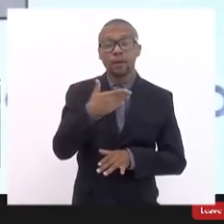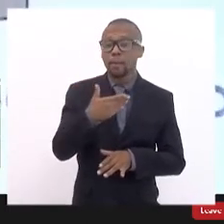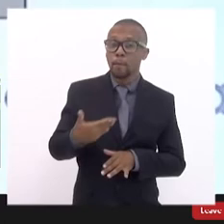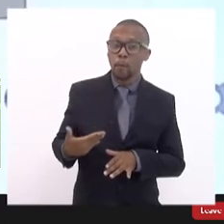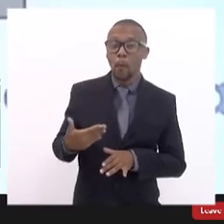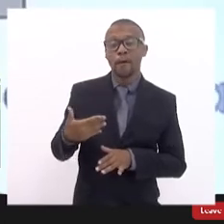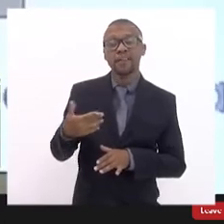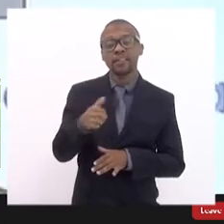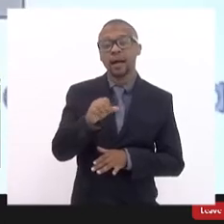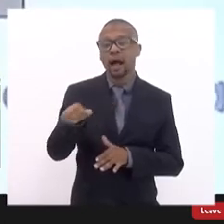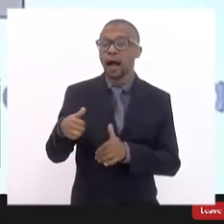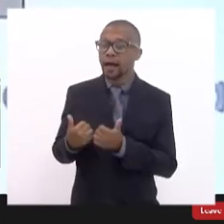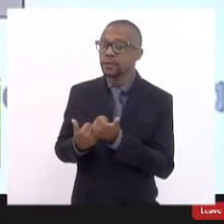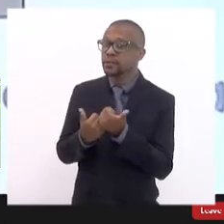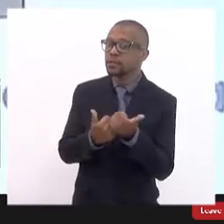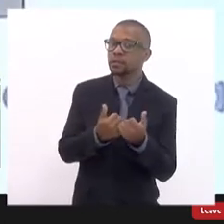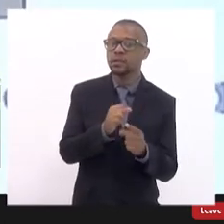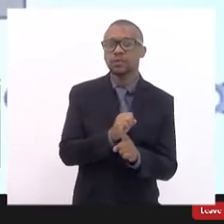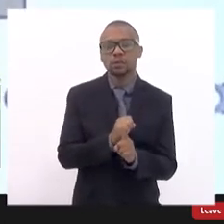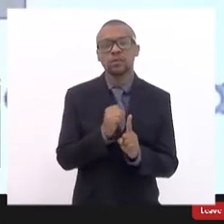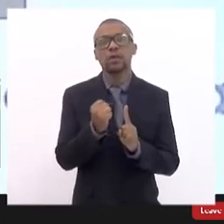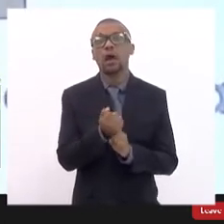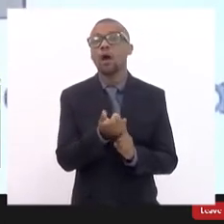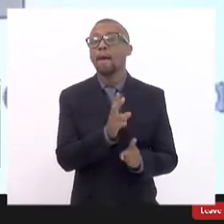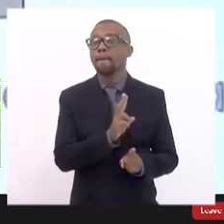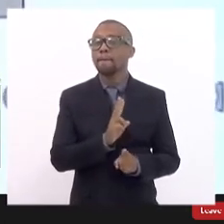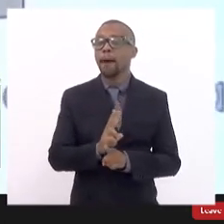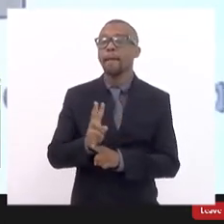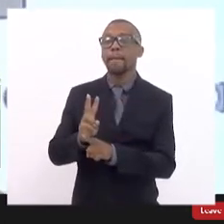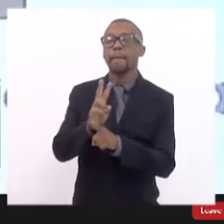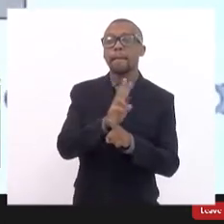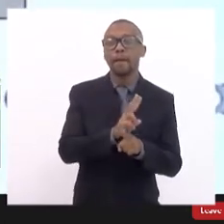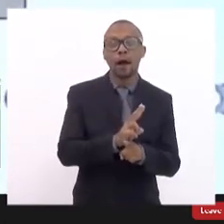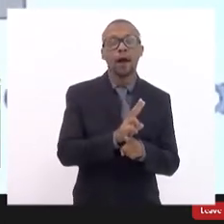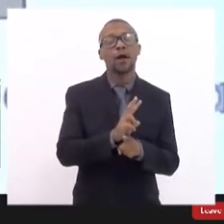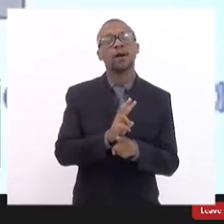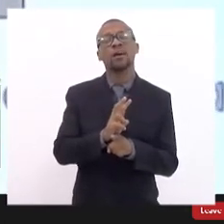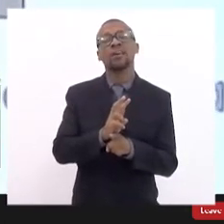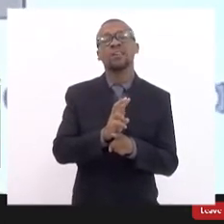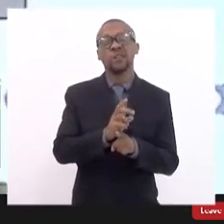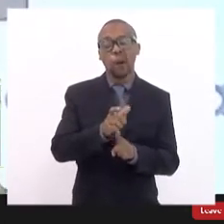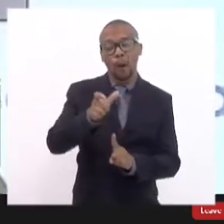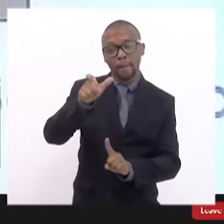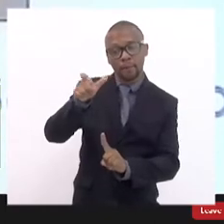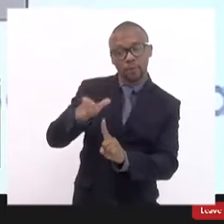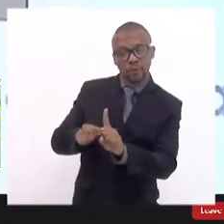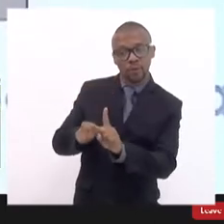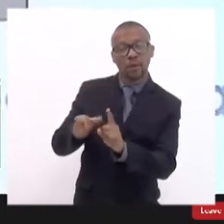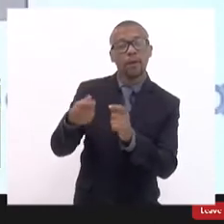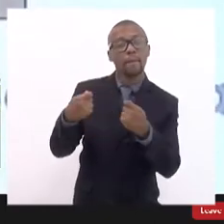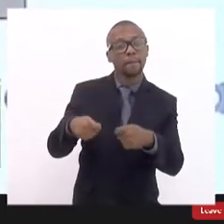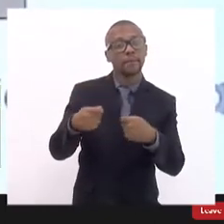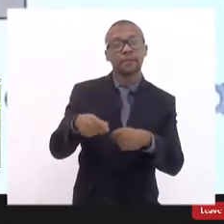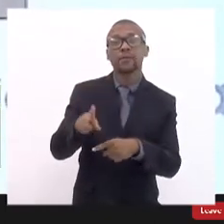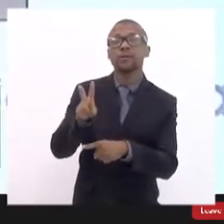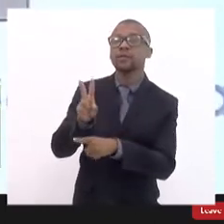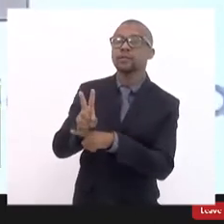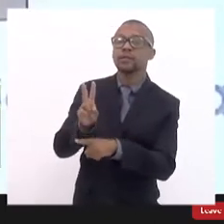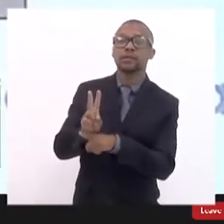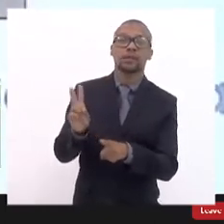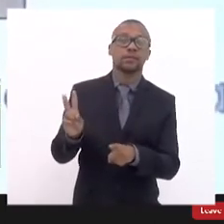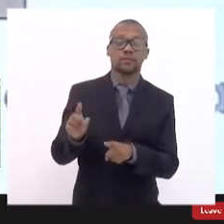A assistência social ela contempla a pessoa da ponta que precisa de atendimento. Ela tem que